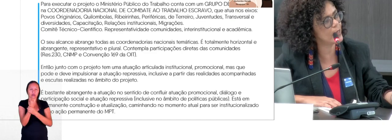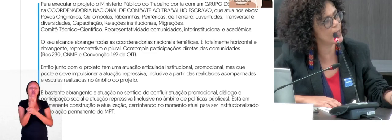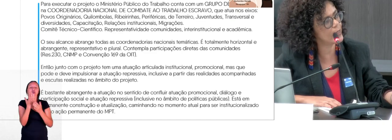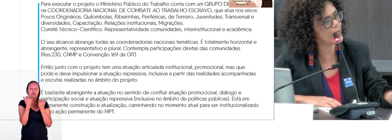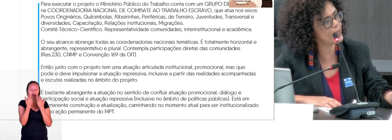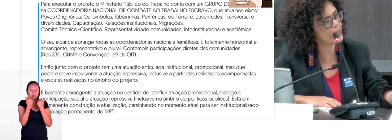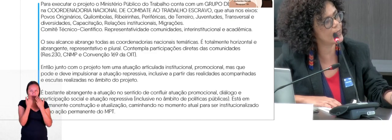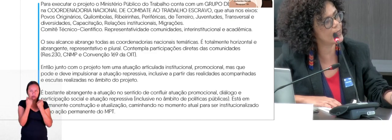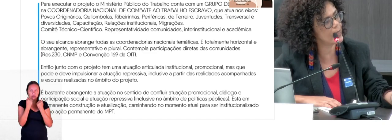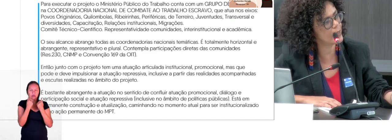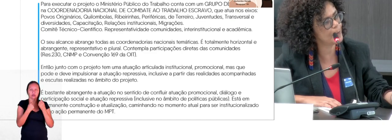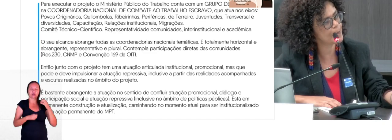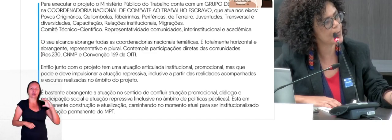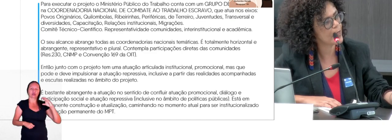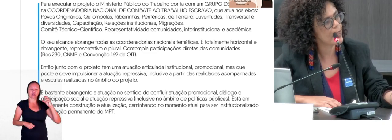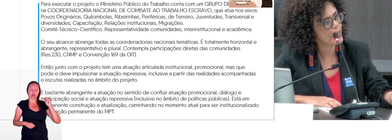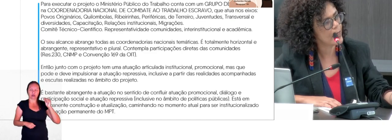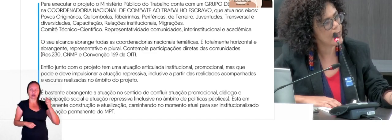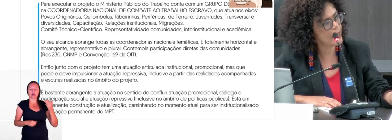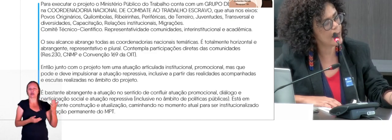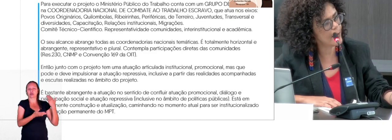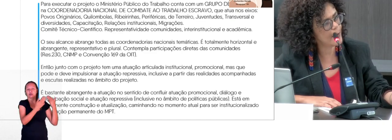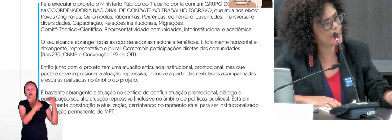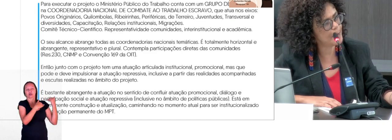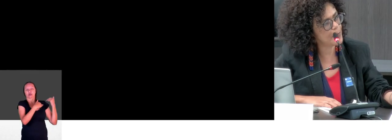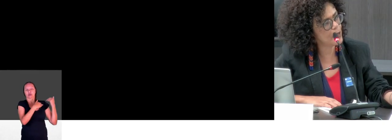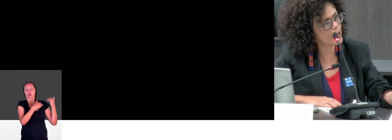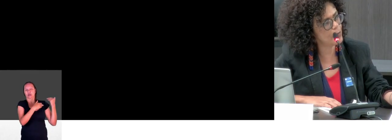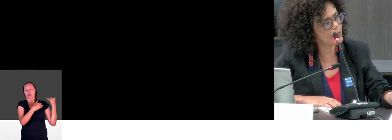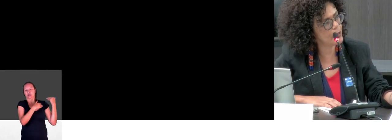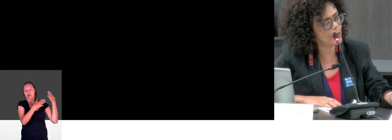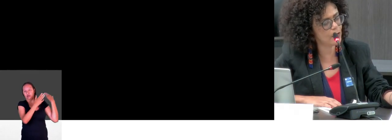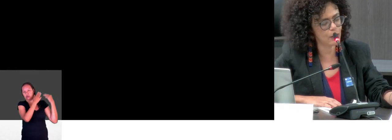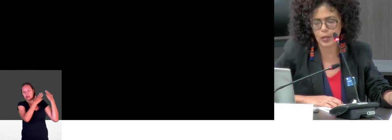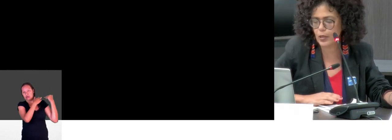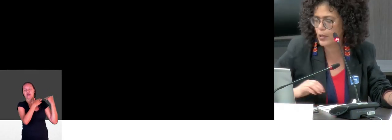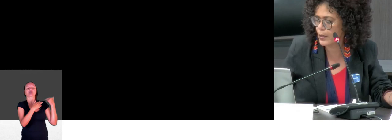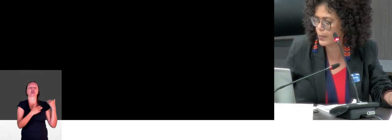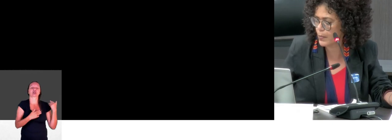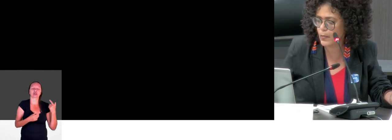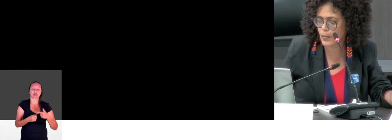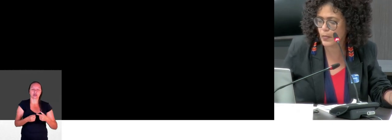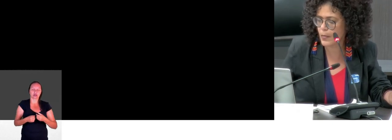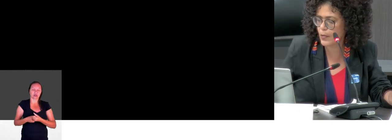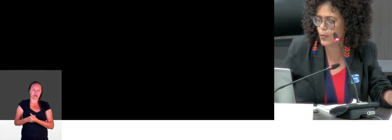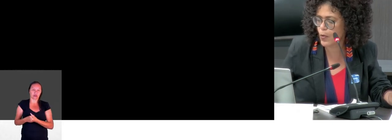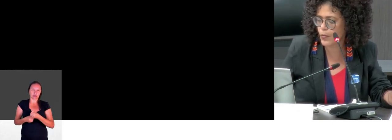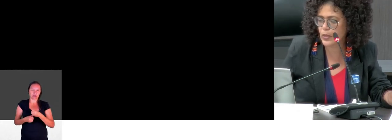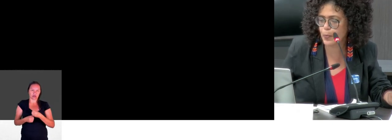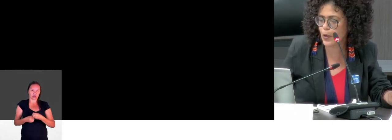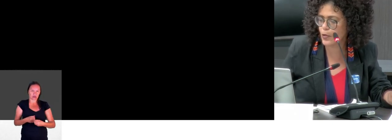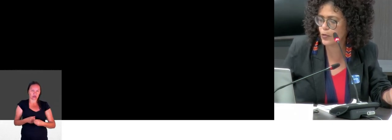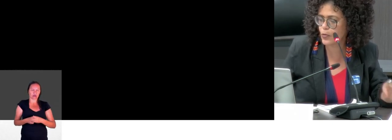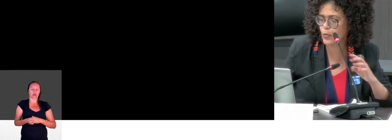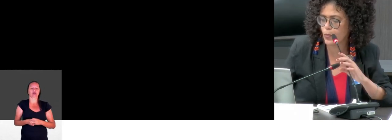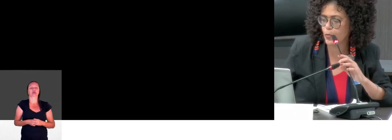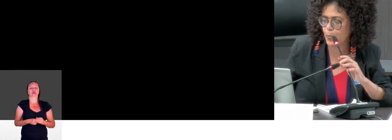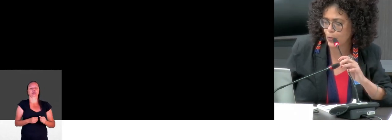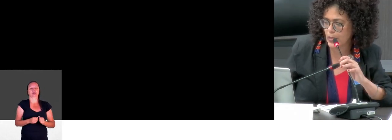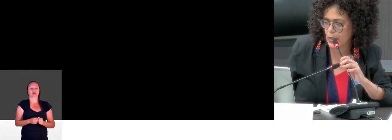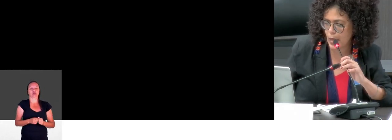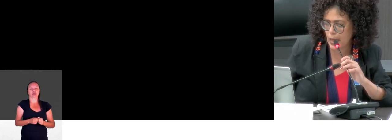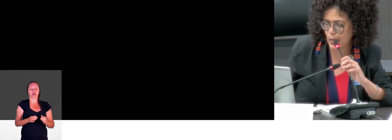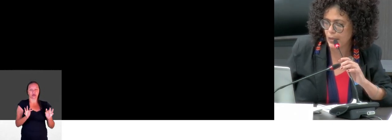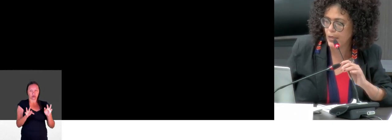trazia lá na década de 60 eh Então eu acho que com isso eu posso